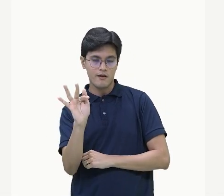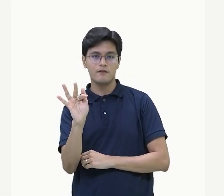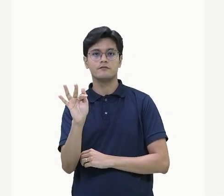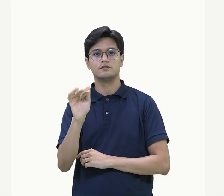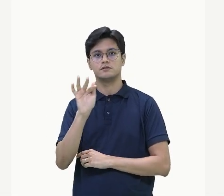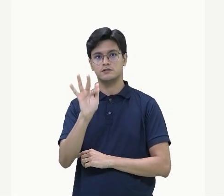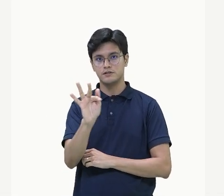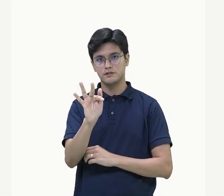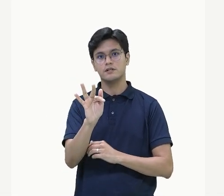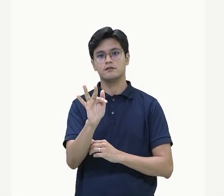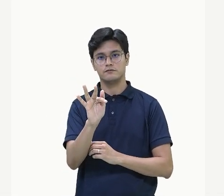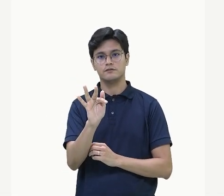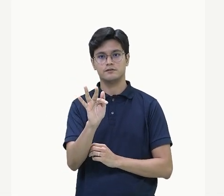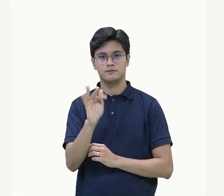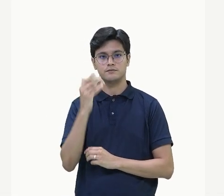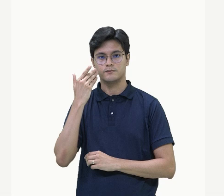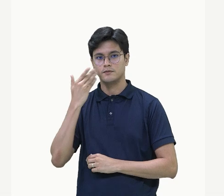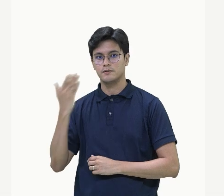que a gente tem